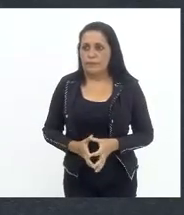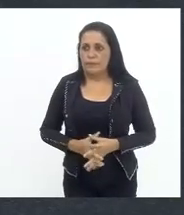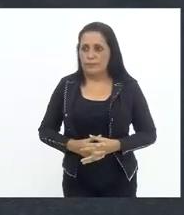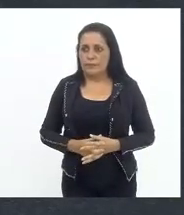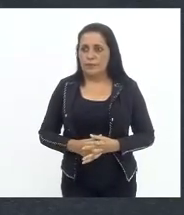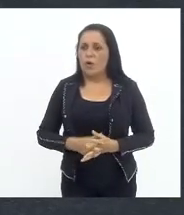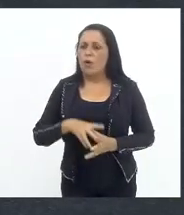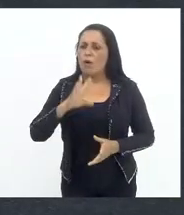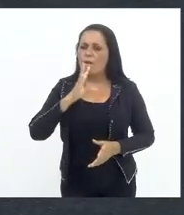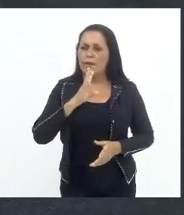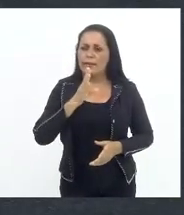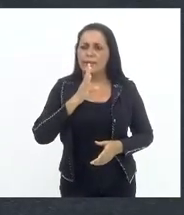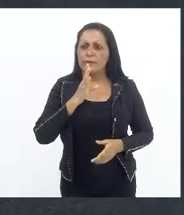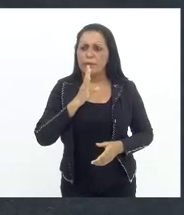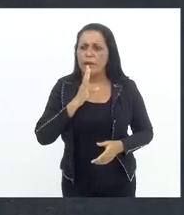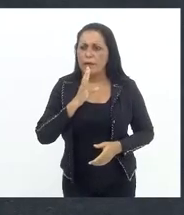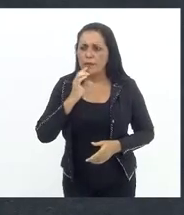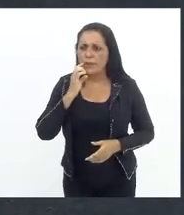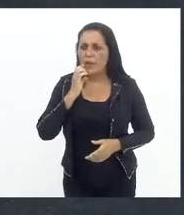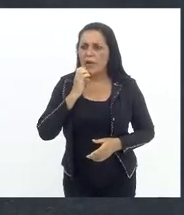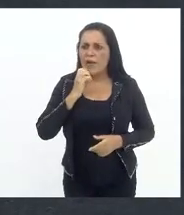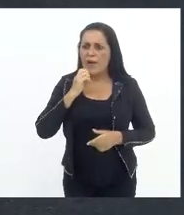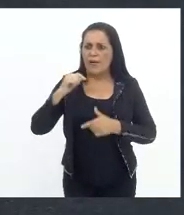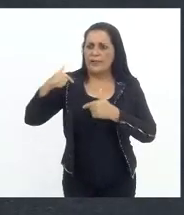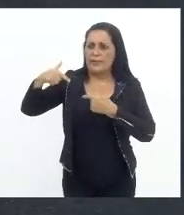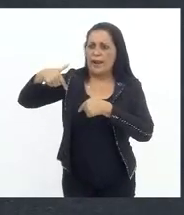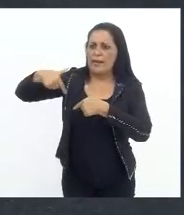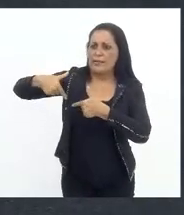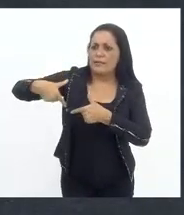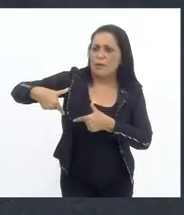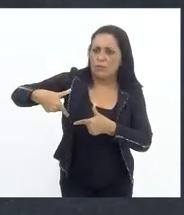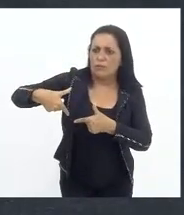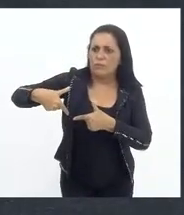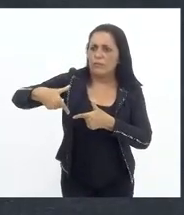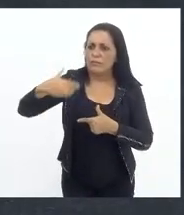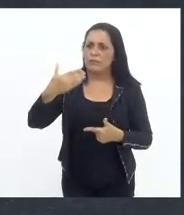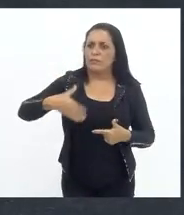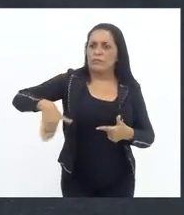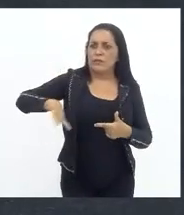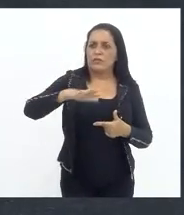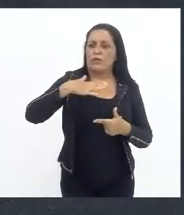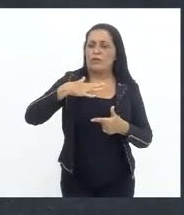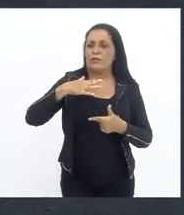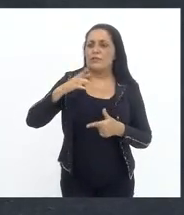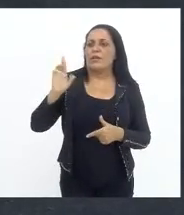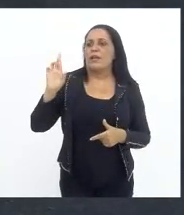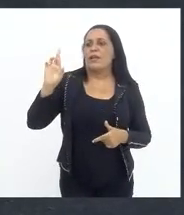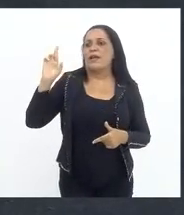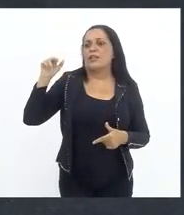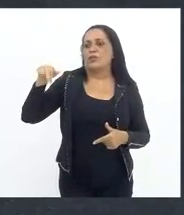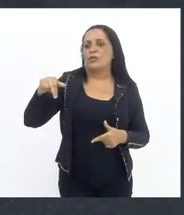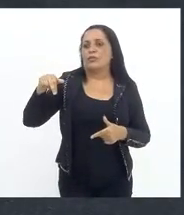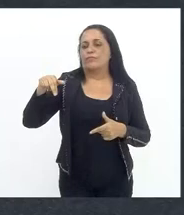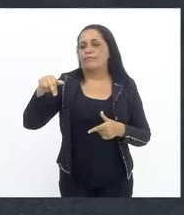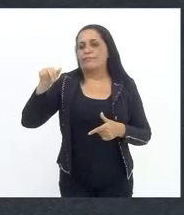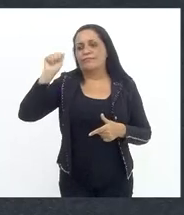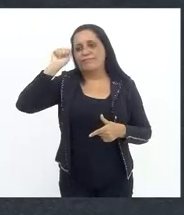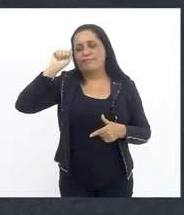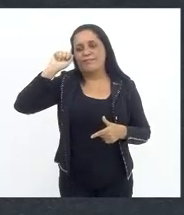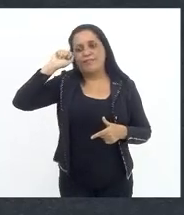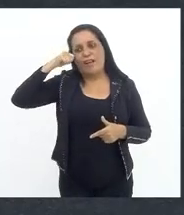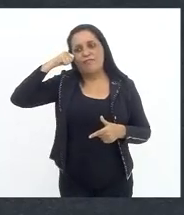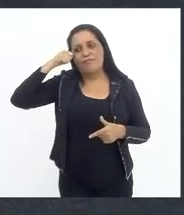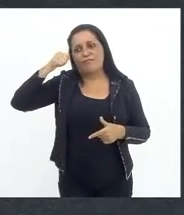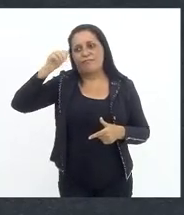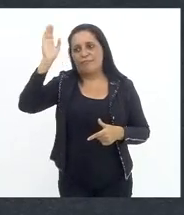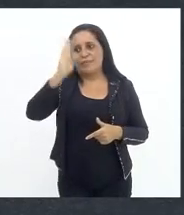o conhecimento, a tradição das nossas religiões afro-brasileiras. Então,